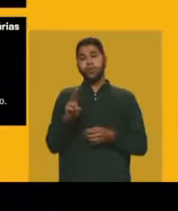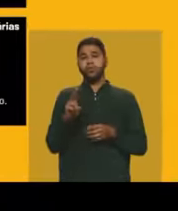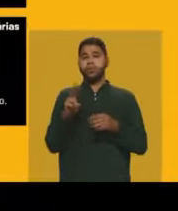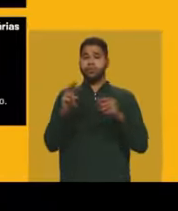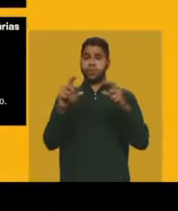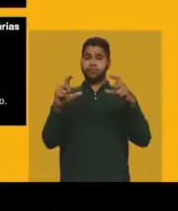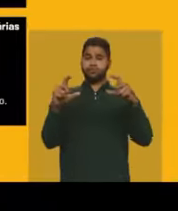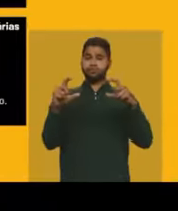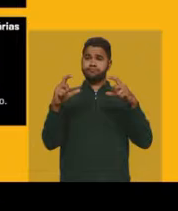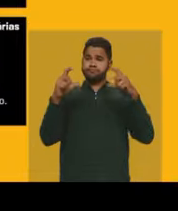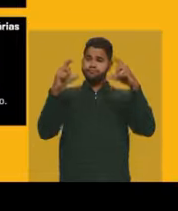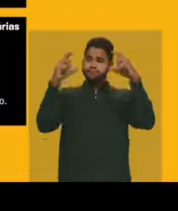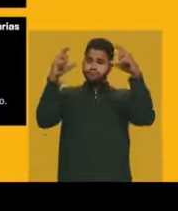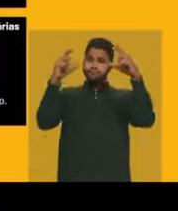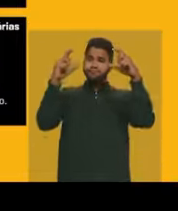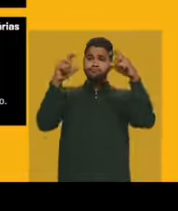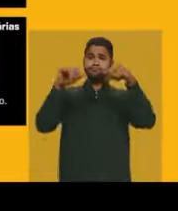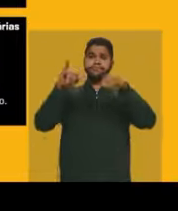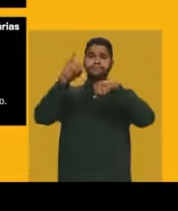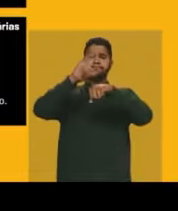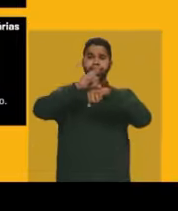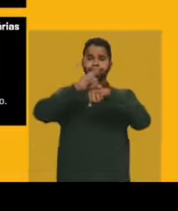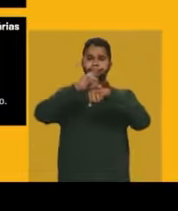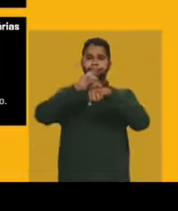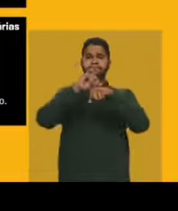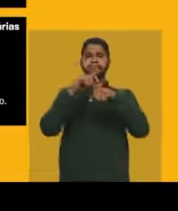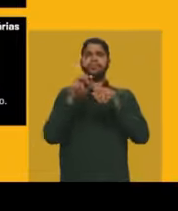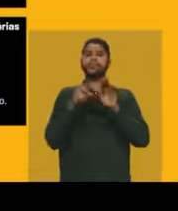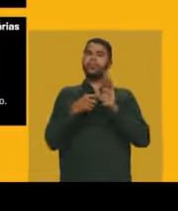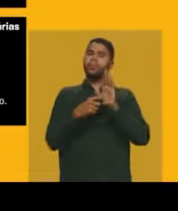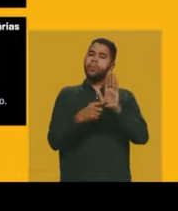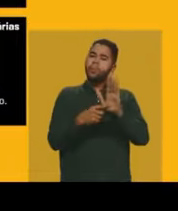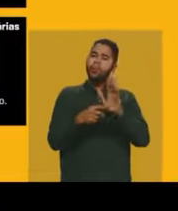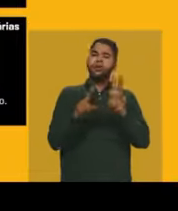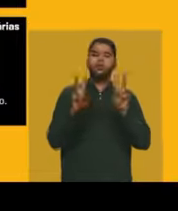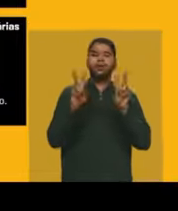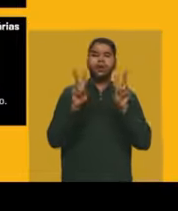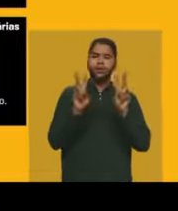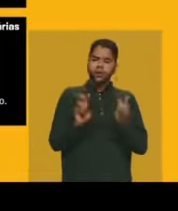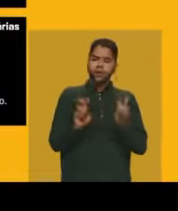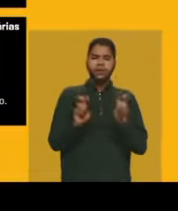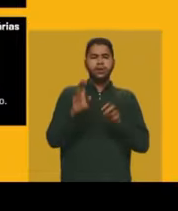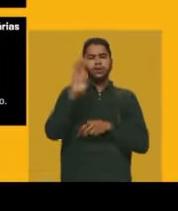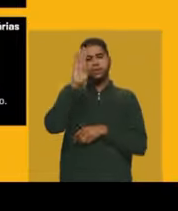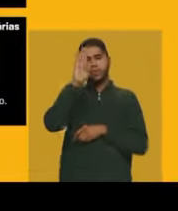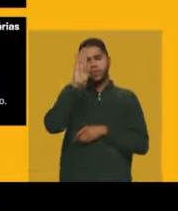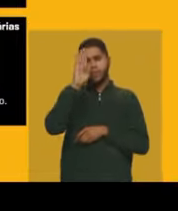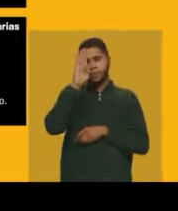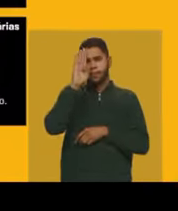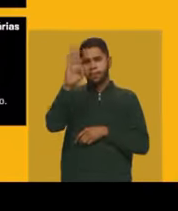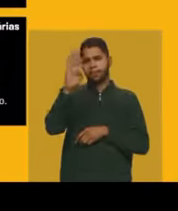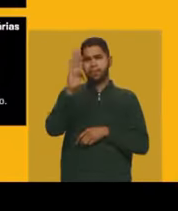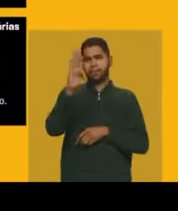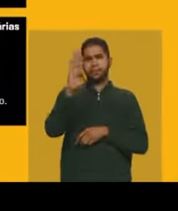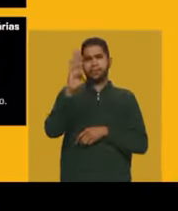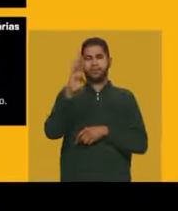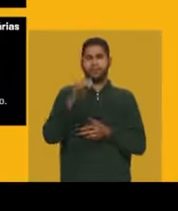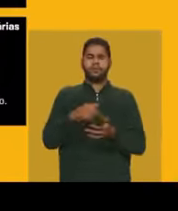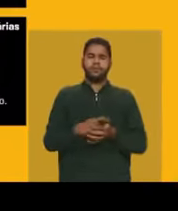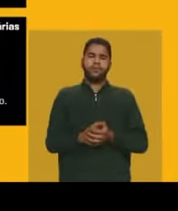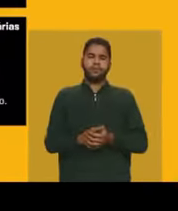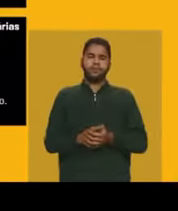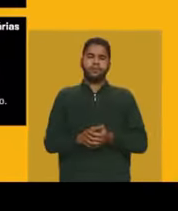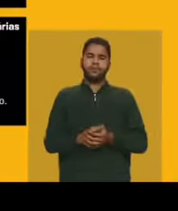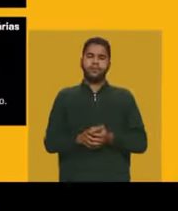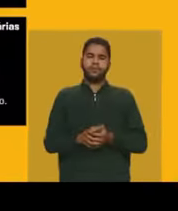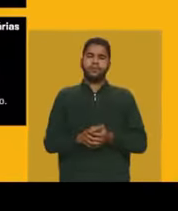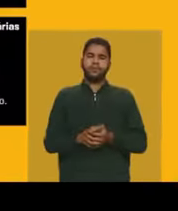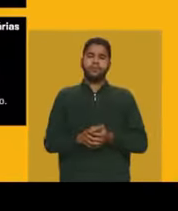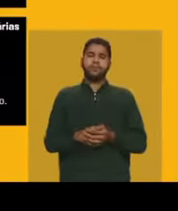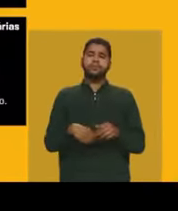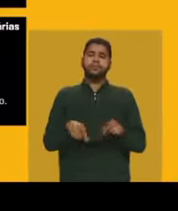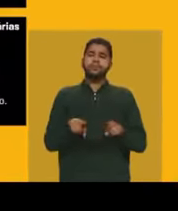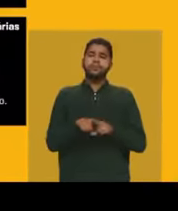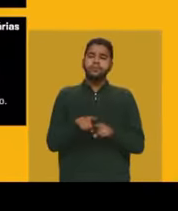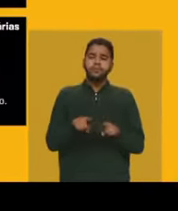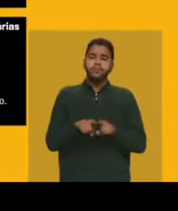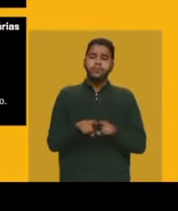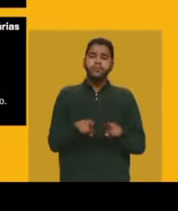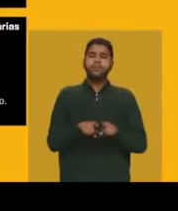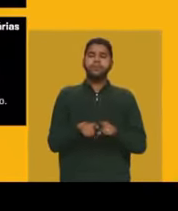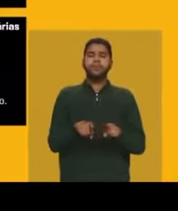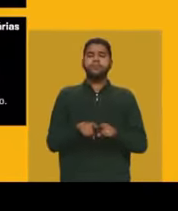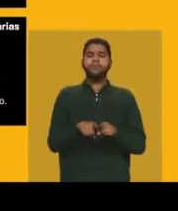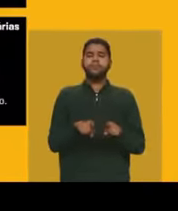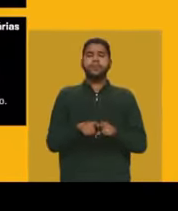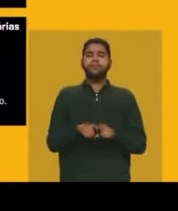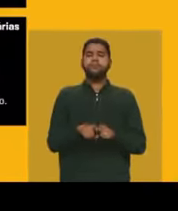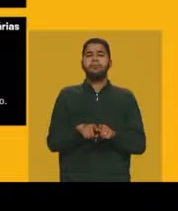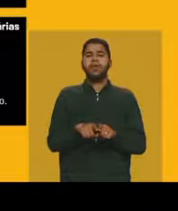da capa. Identifica o tema da reportagem principal da publicação. E as chamadas